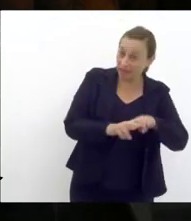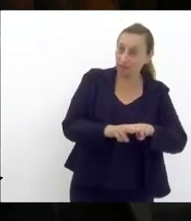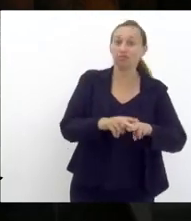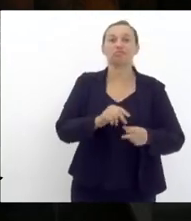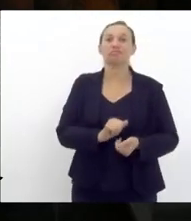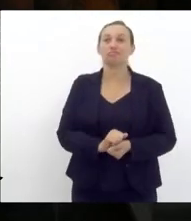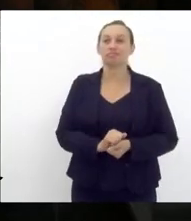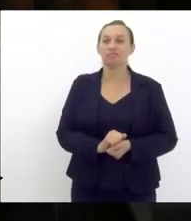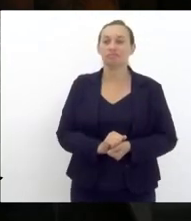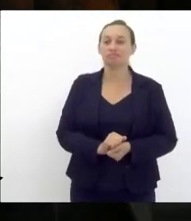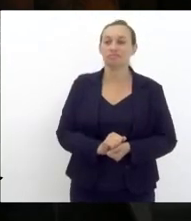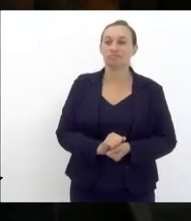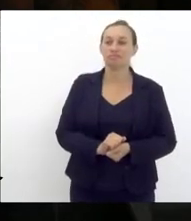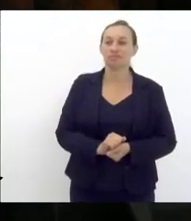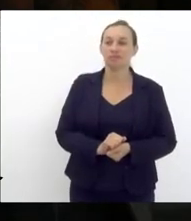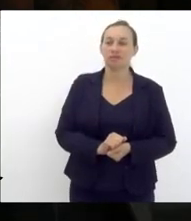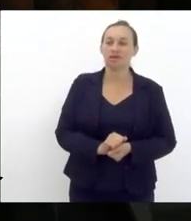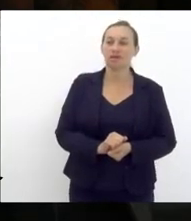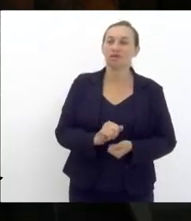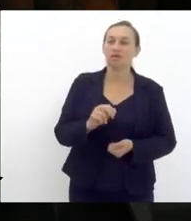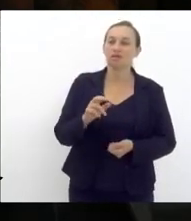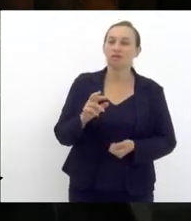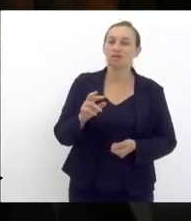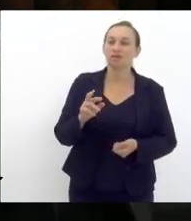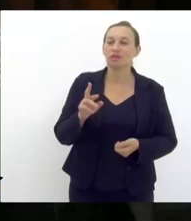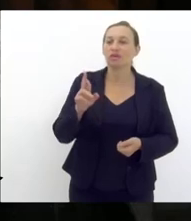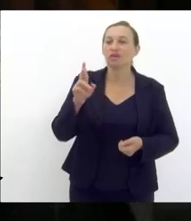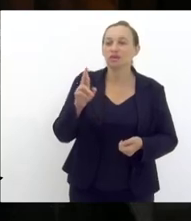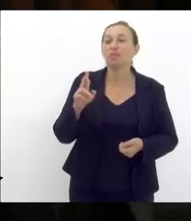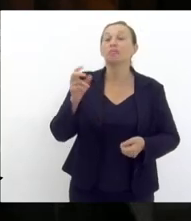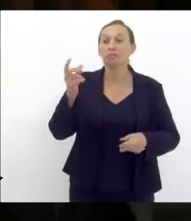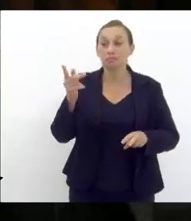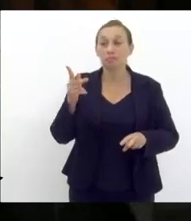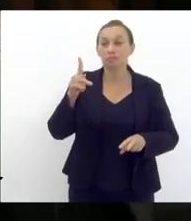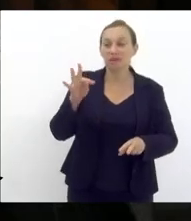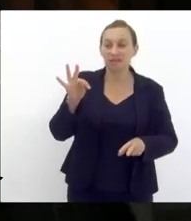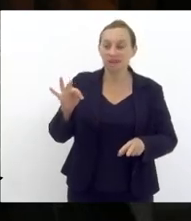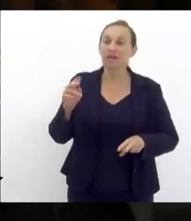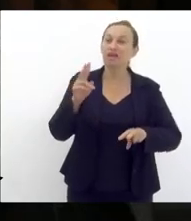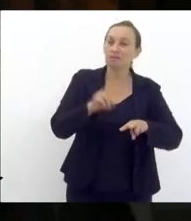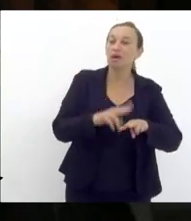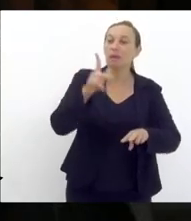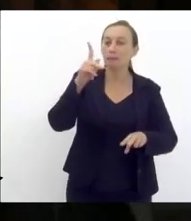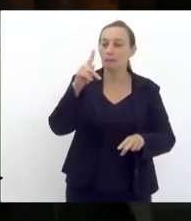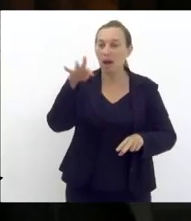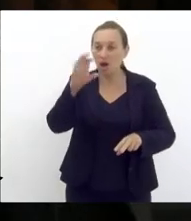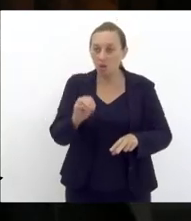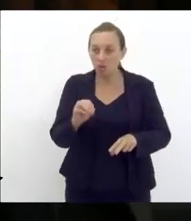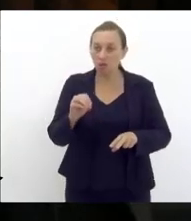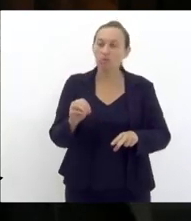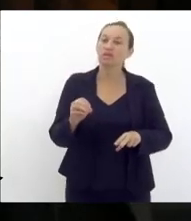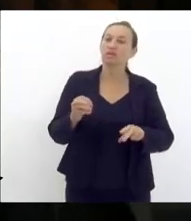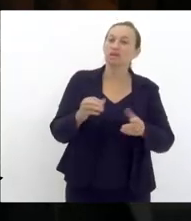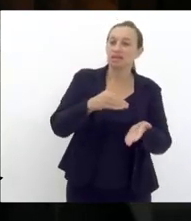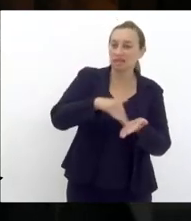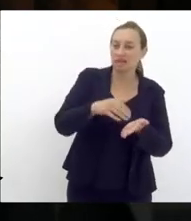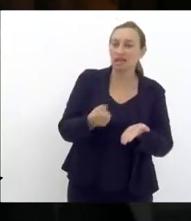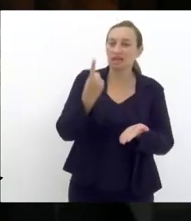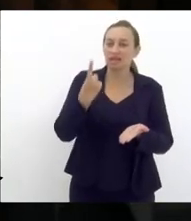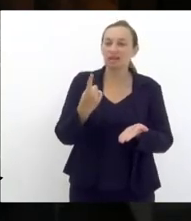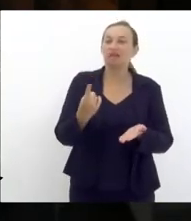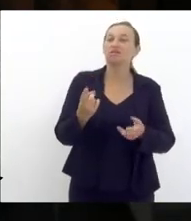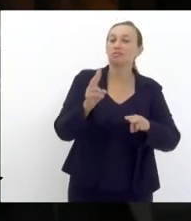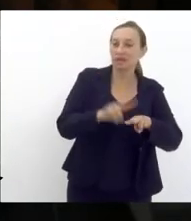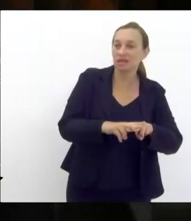preso Soares esse zelo do PT preso Paulo Bernardo em secretário do PT preso